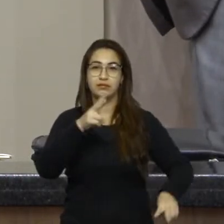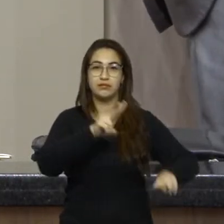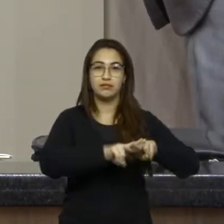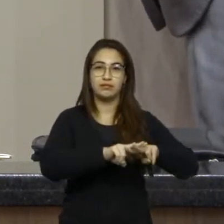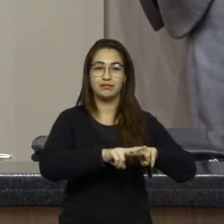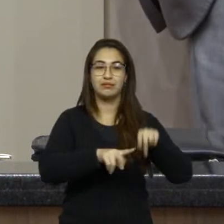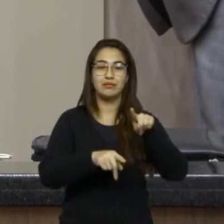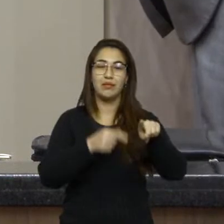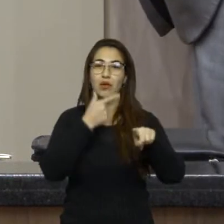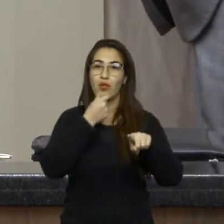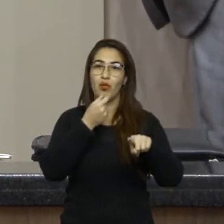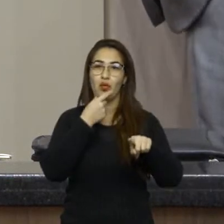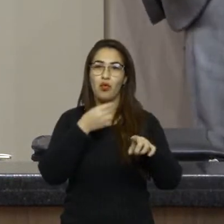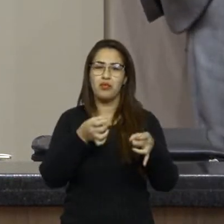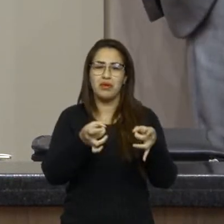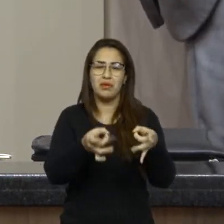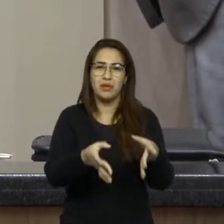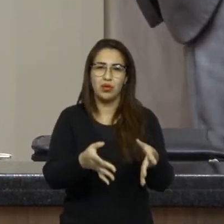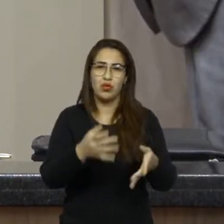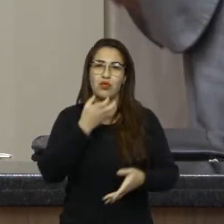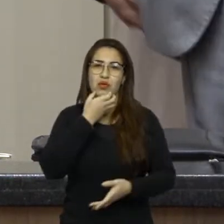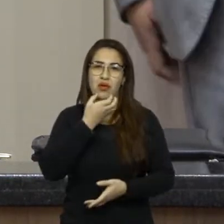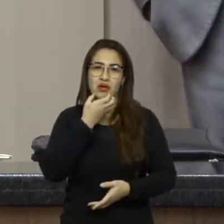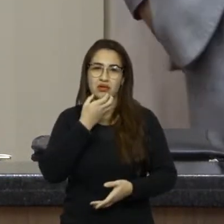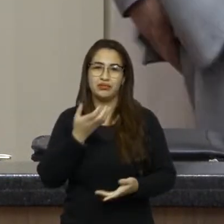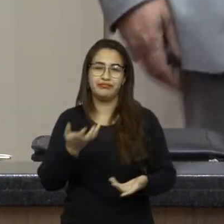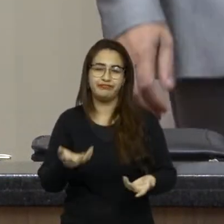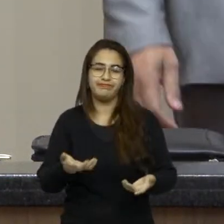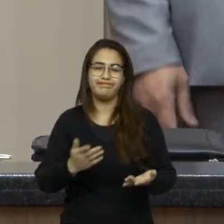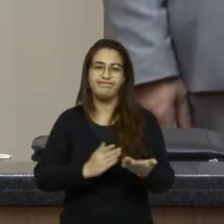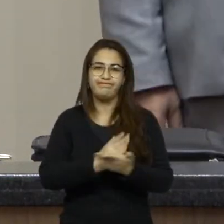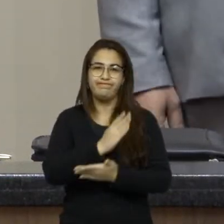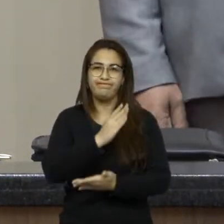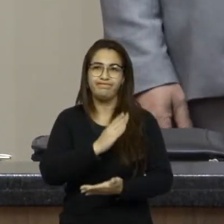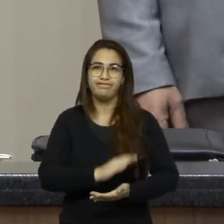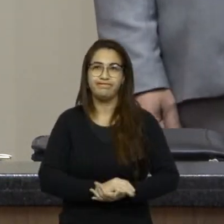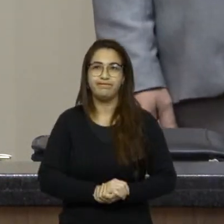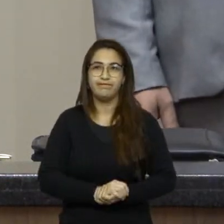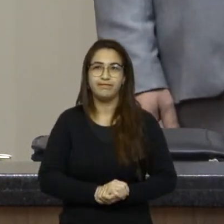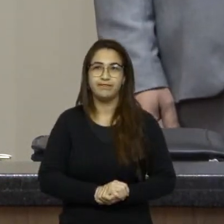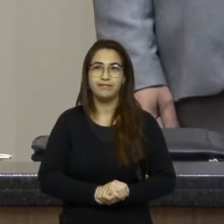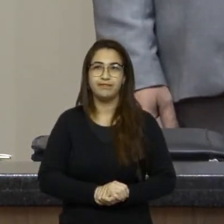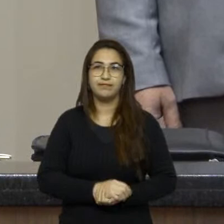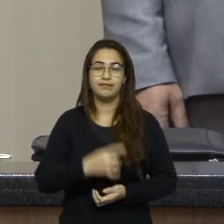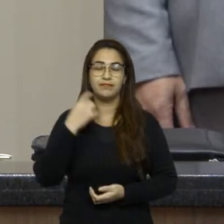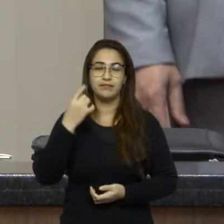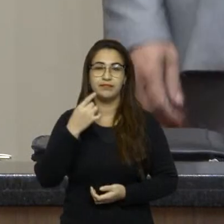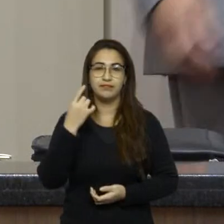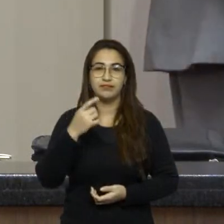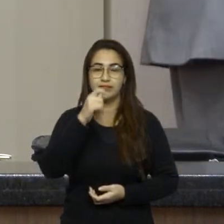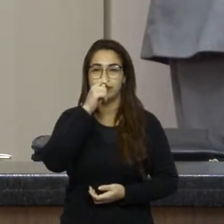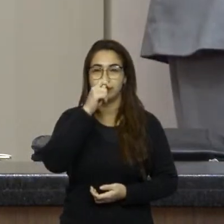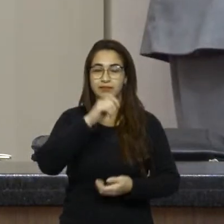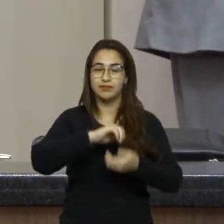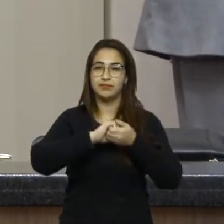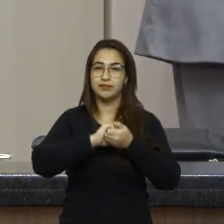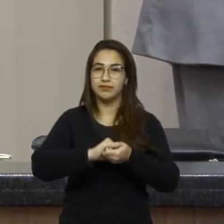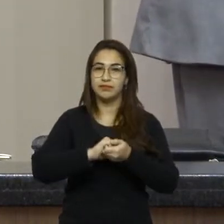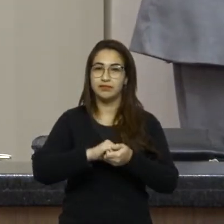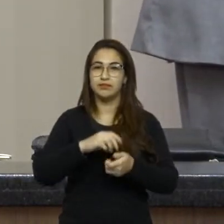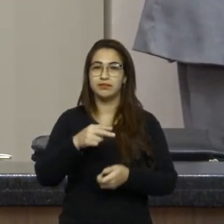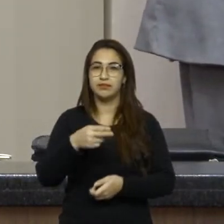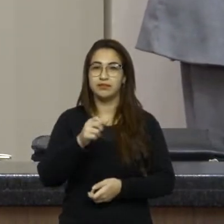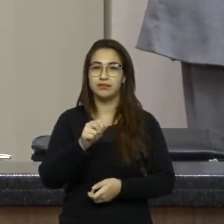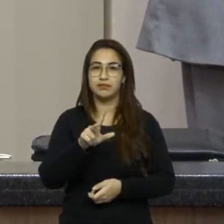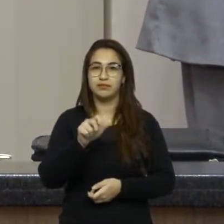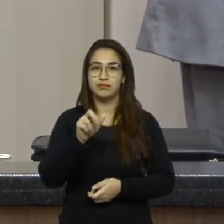Em discussão, não havendo, em votação, está aprovado. Deputado João Amin, cumprimentando o senhor Narbal Antônio